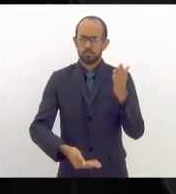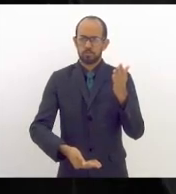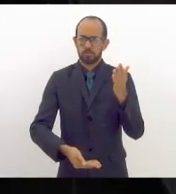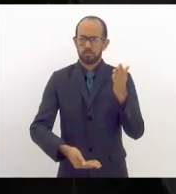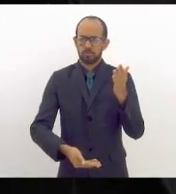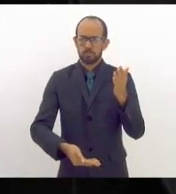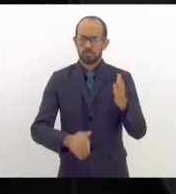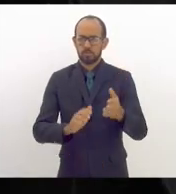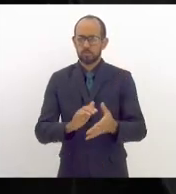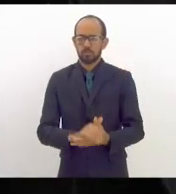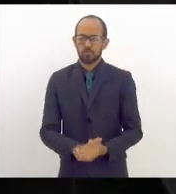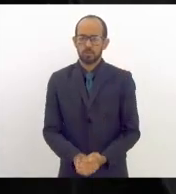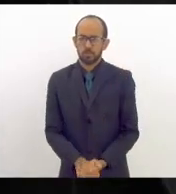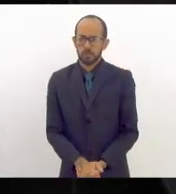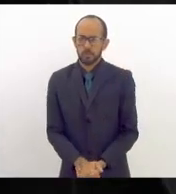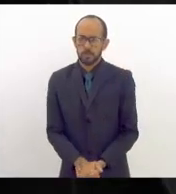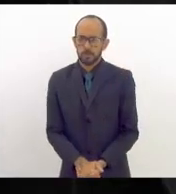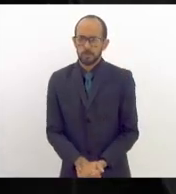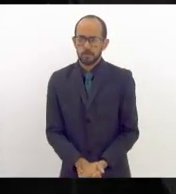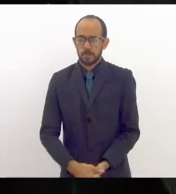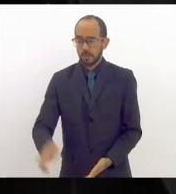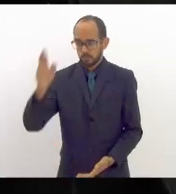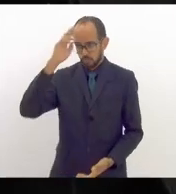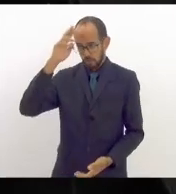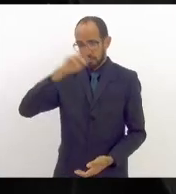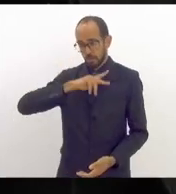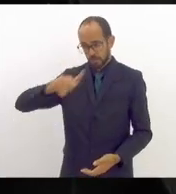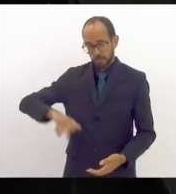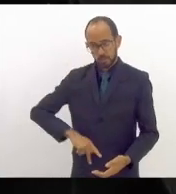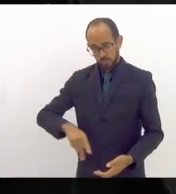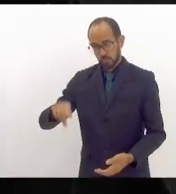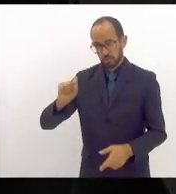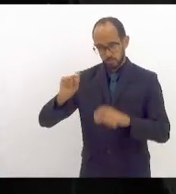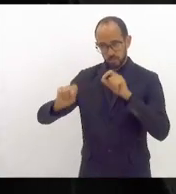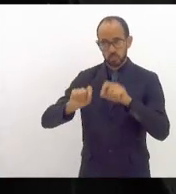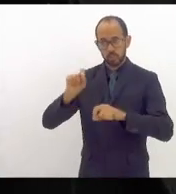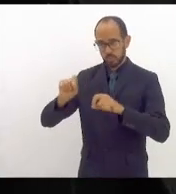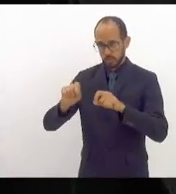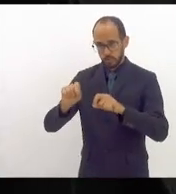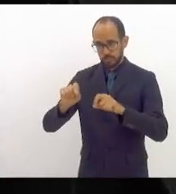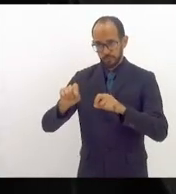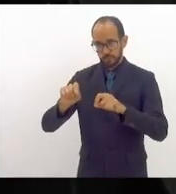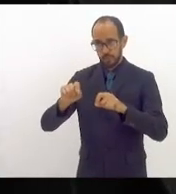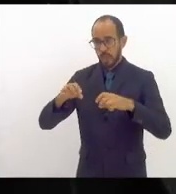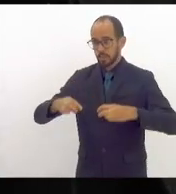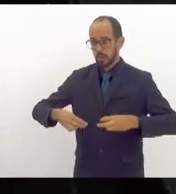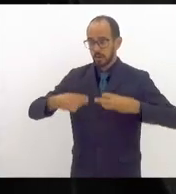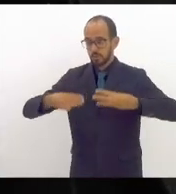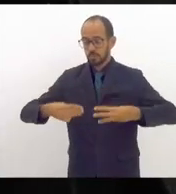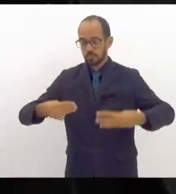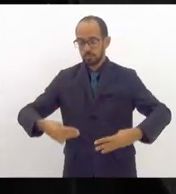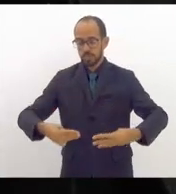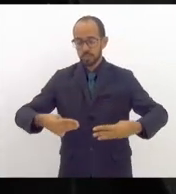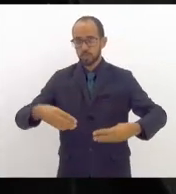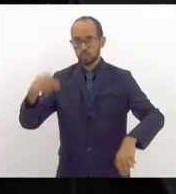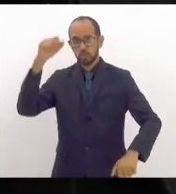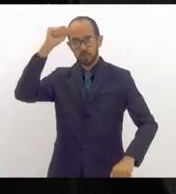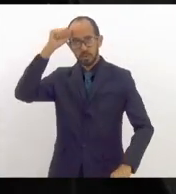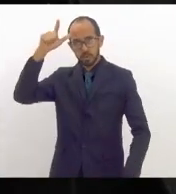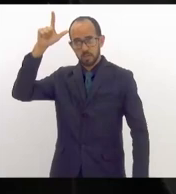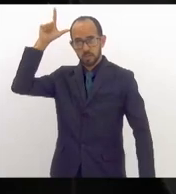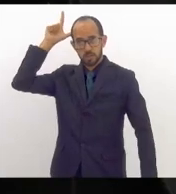senhor presidente o Ministro Alexandre Moraes apesar de seu